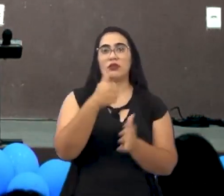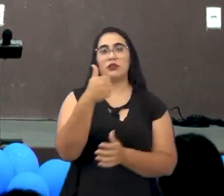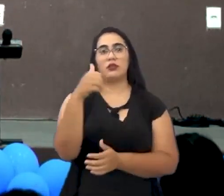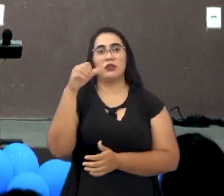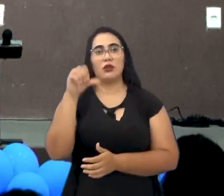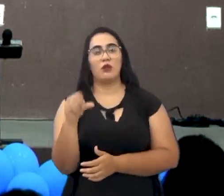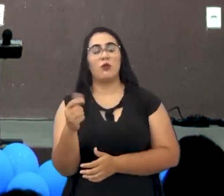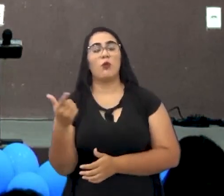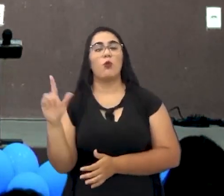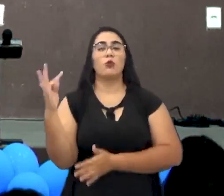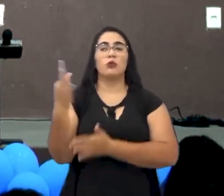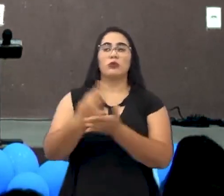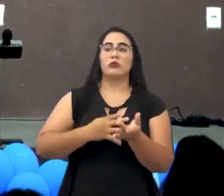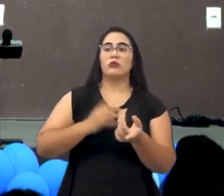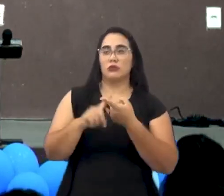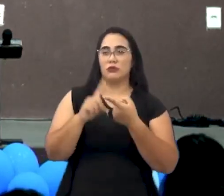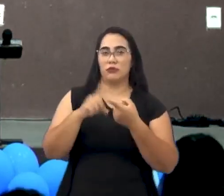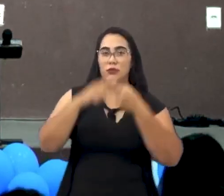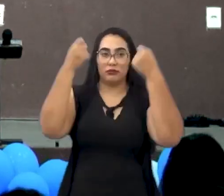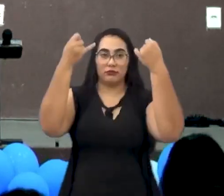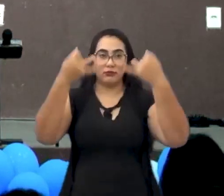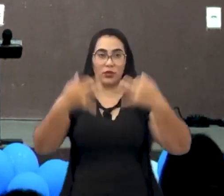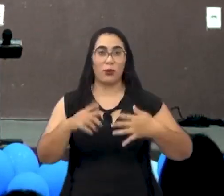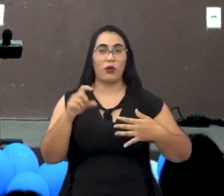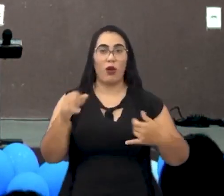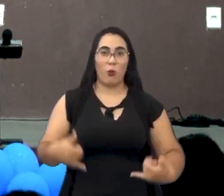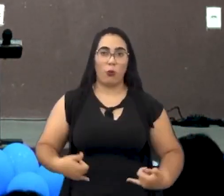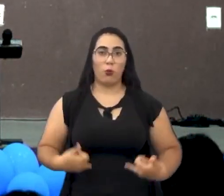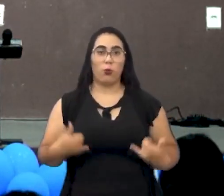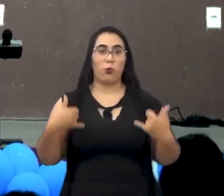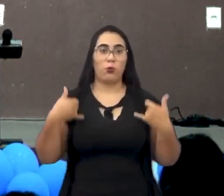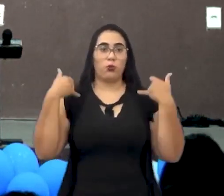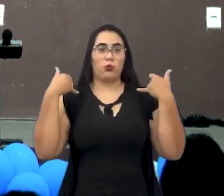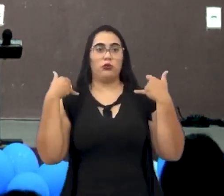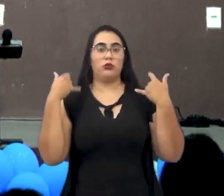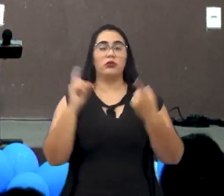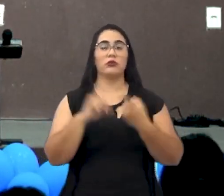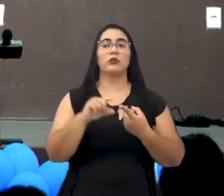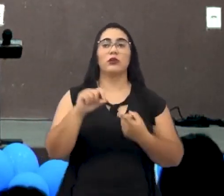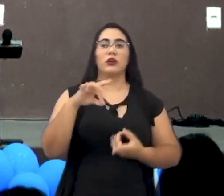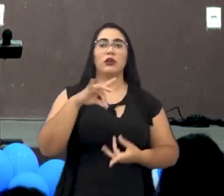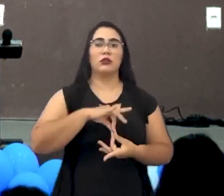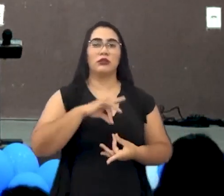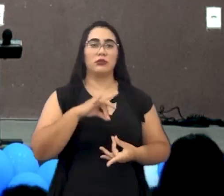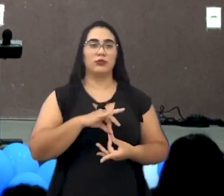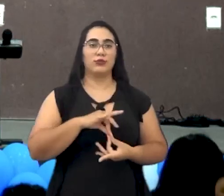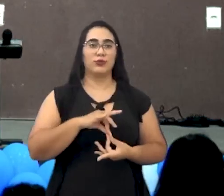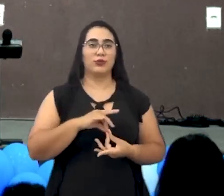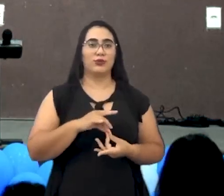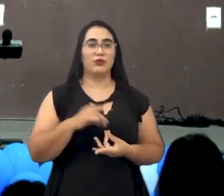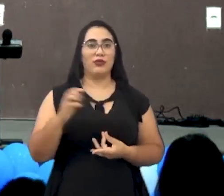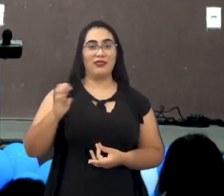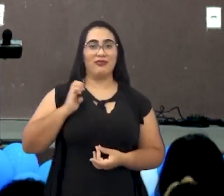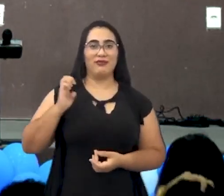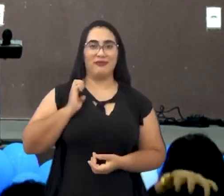que parece falar também sobre orgulho, sobre ricos de espírito. Certo?